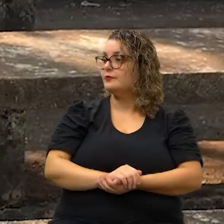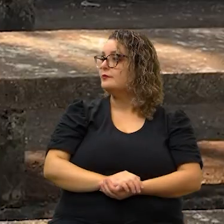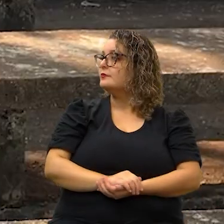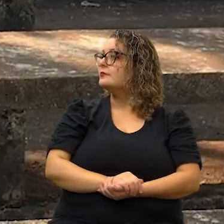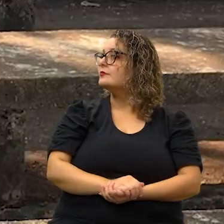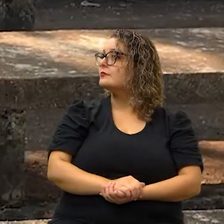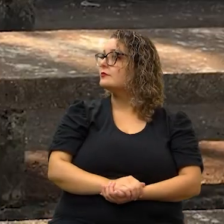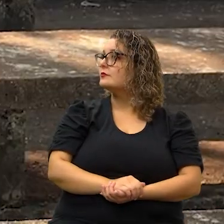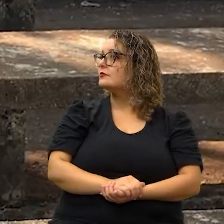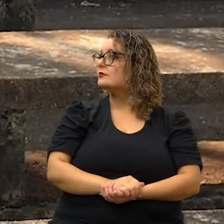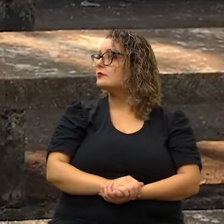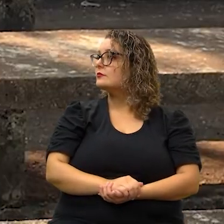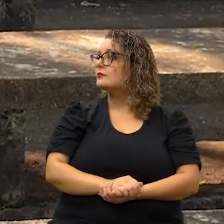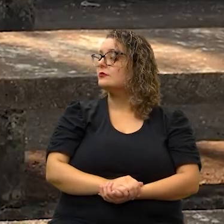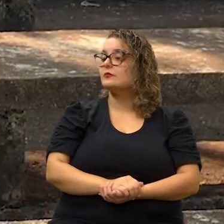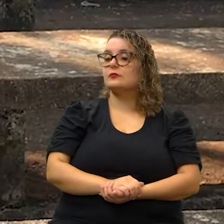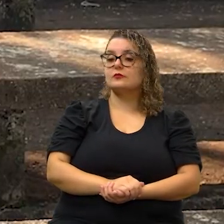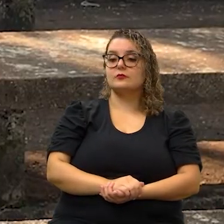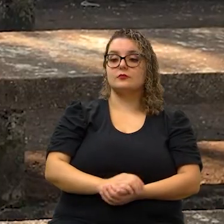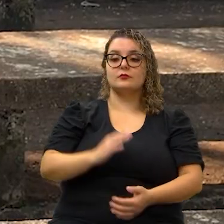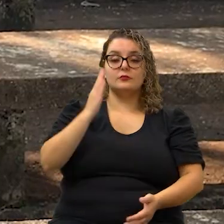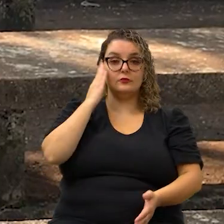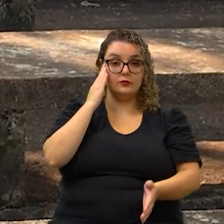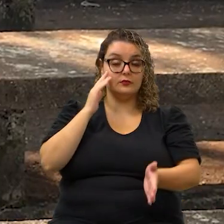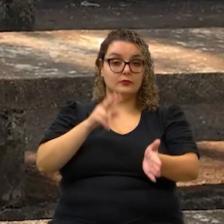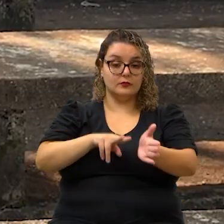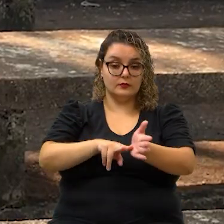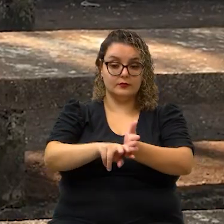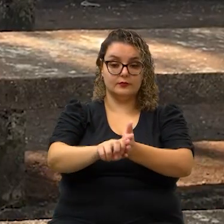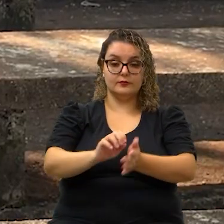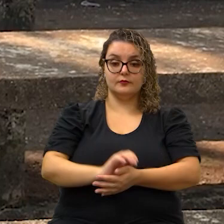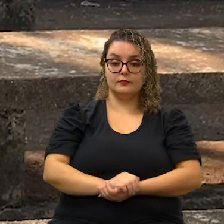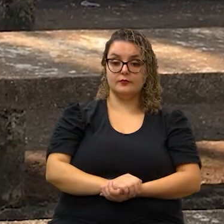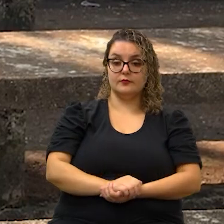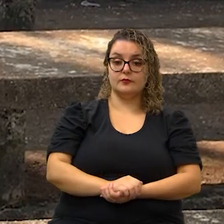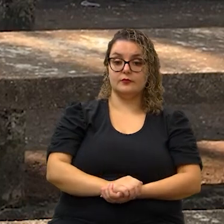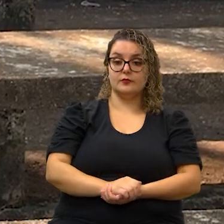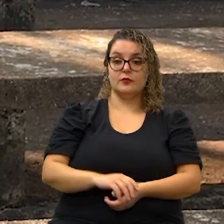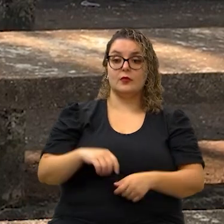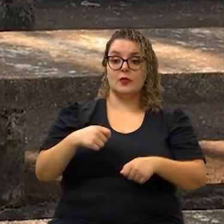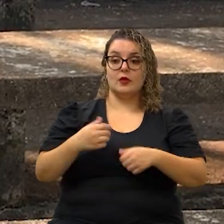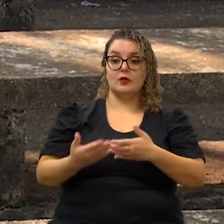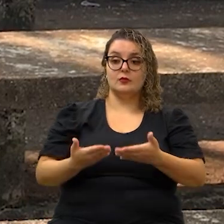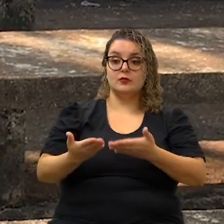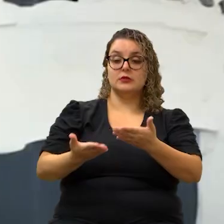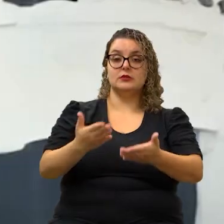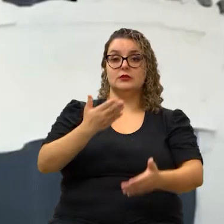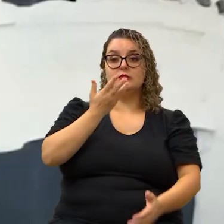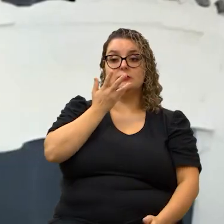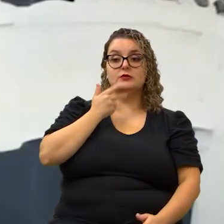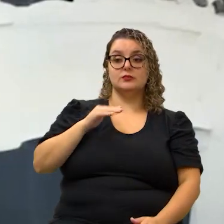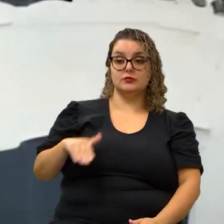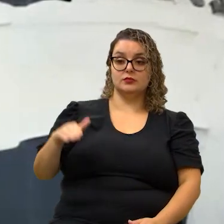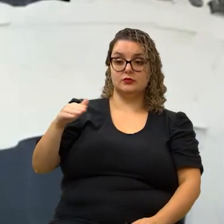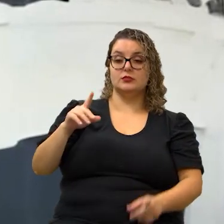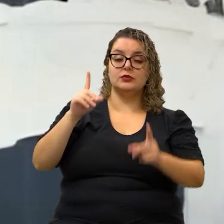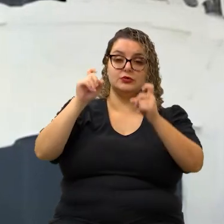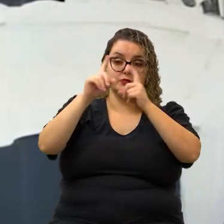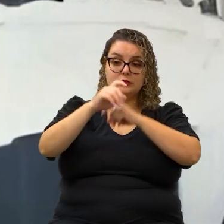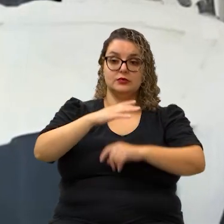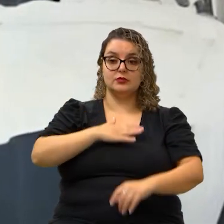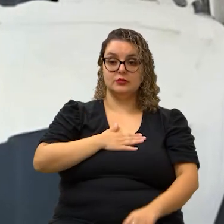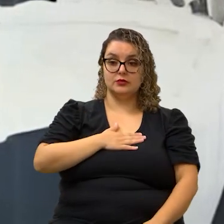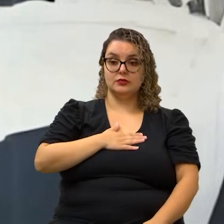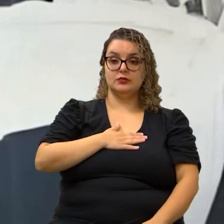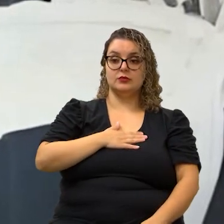Ao saber do diagnóstico, eu tive que lidar com isso na minha infância, que foi um período bem difícil. Então eu tive que lidar com isso